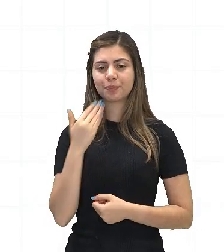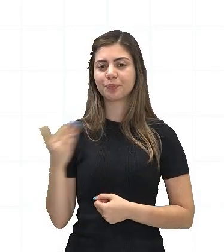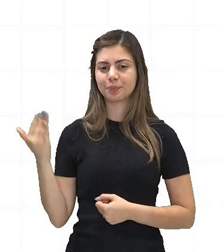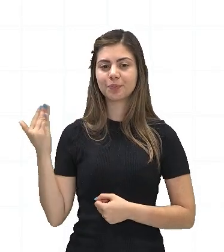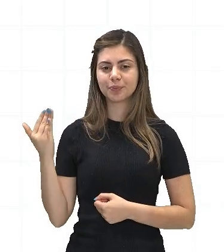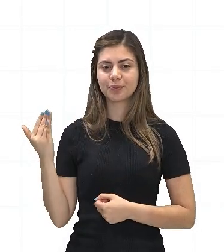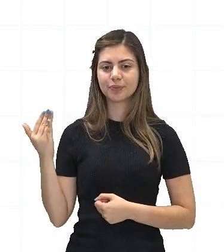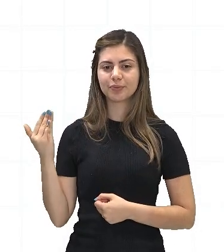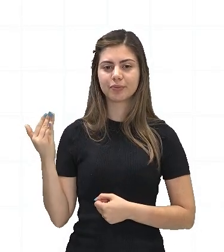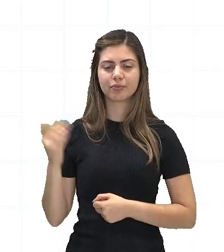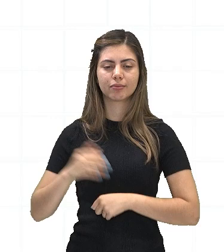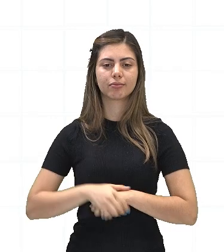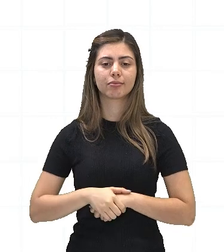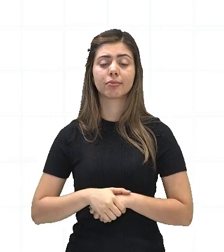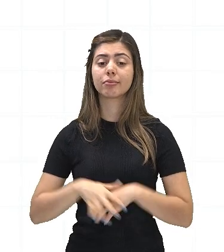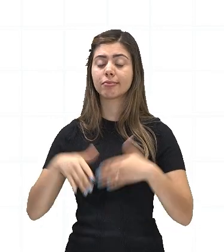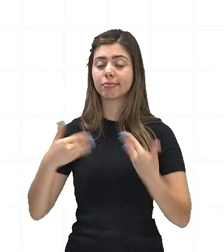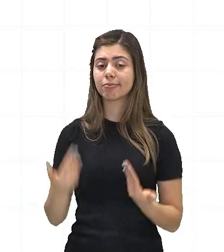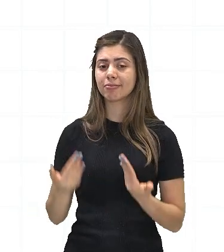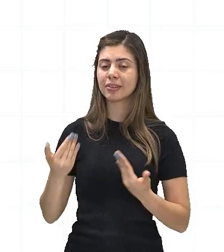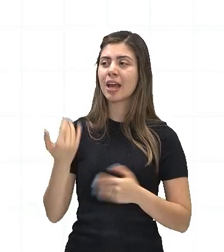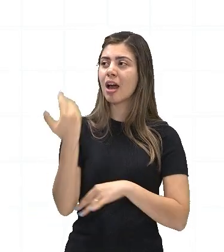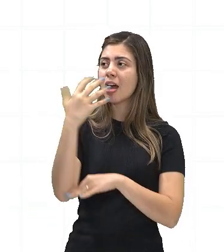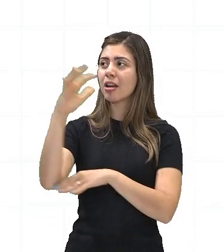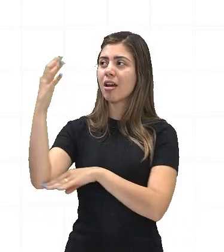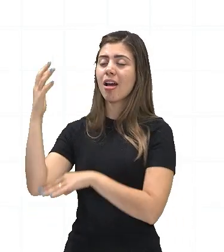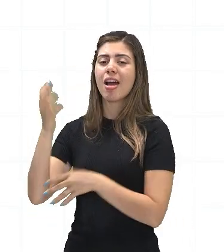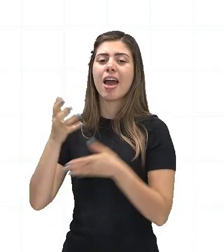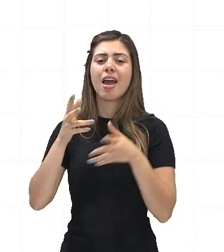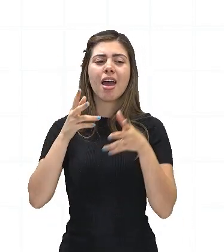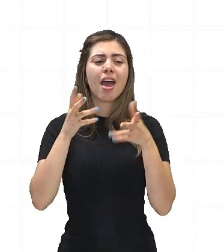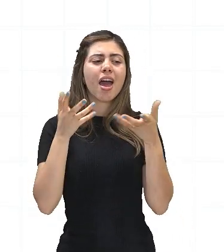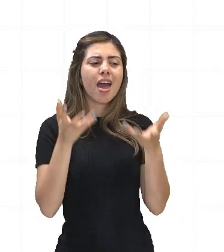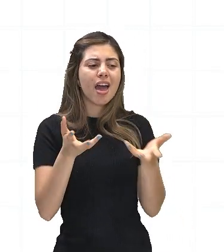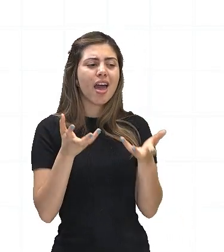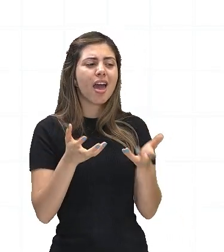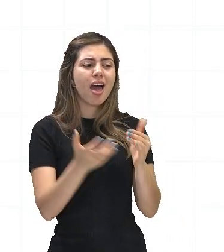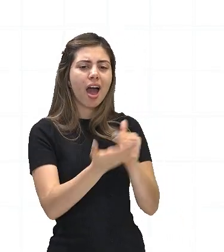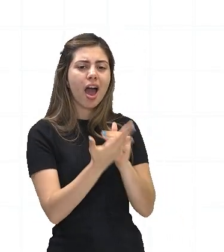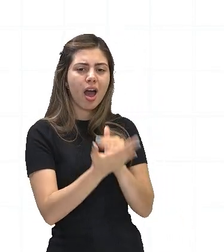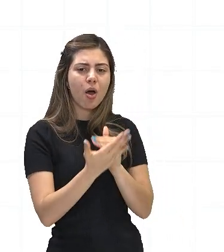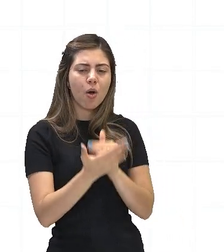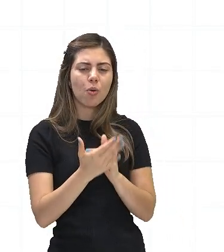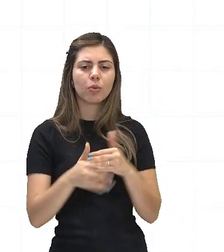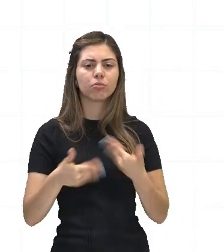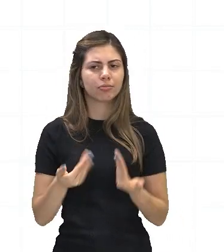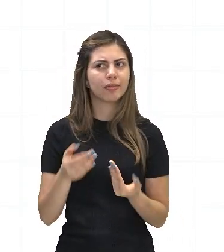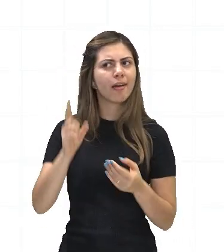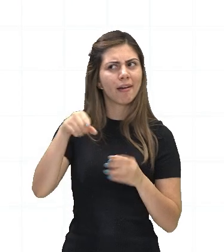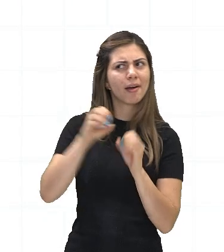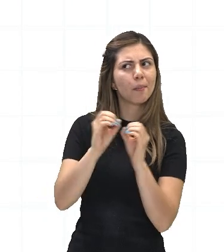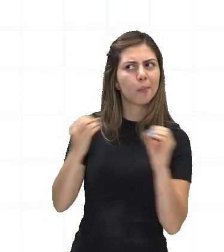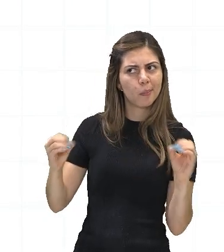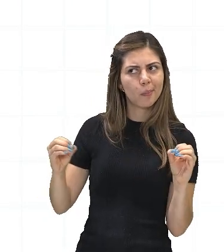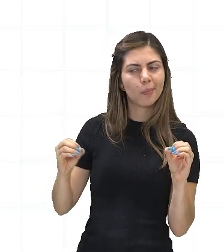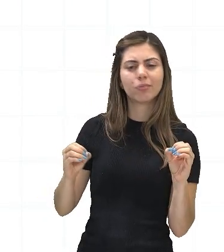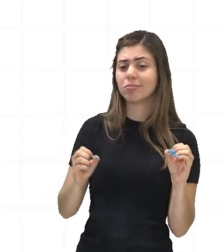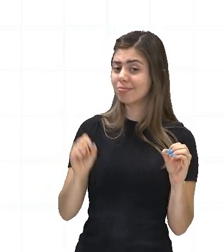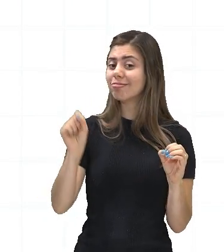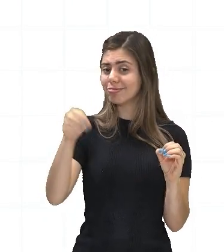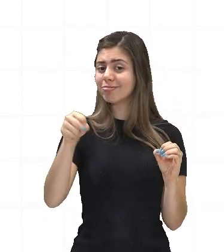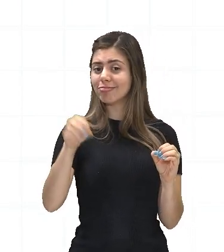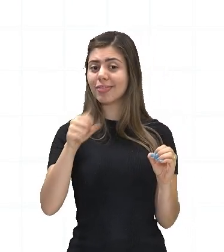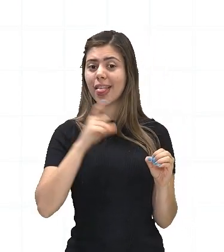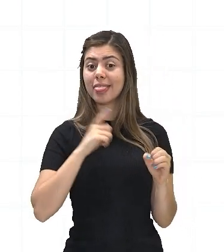avançar. A natureza pede ajuda. E aí, isso é uma oração? Sim, é uma oração,